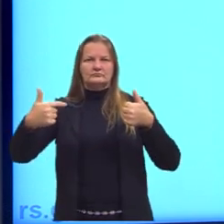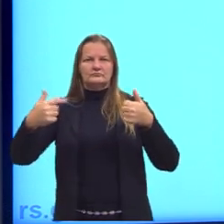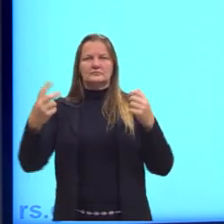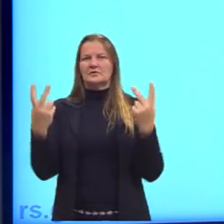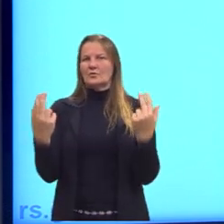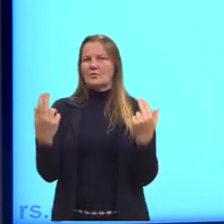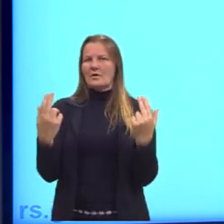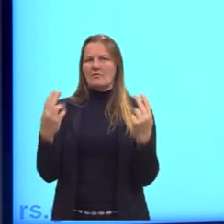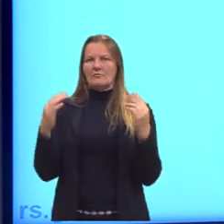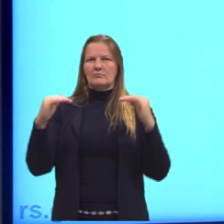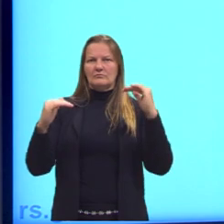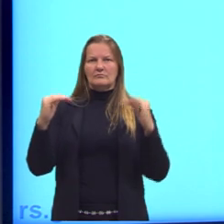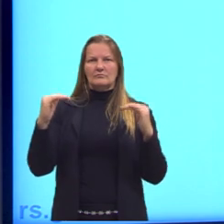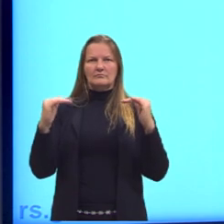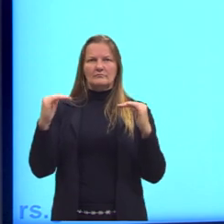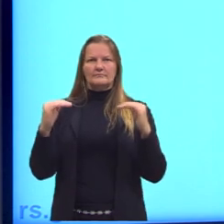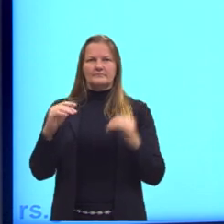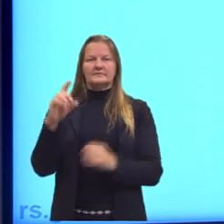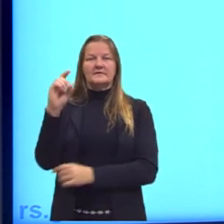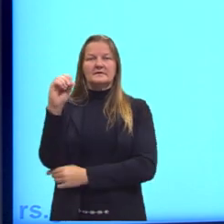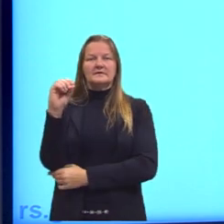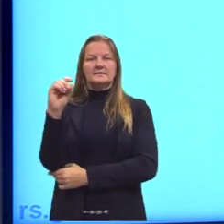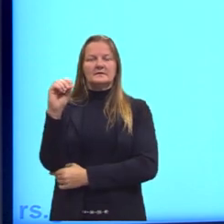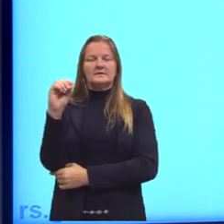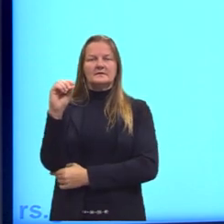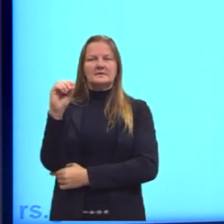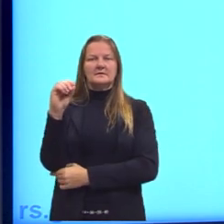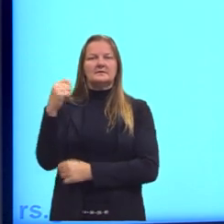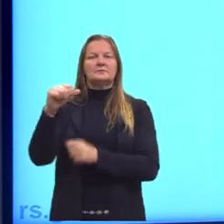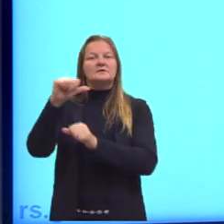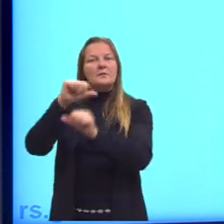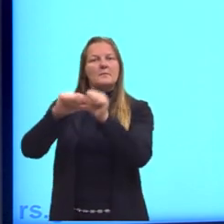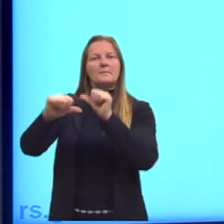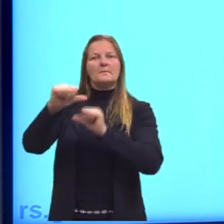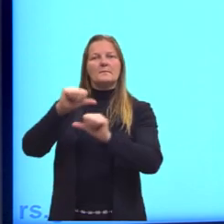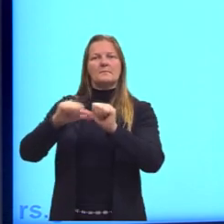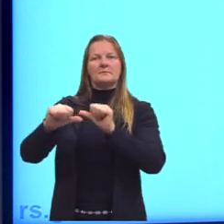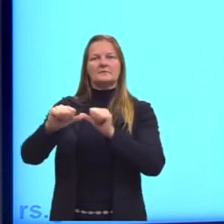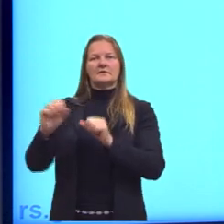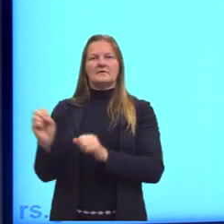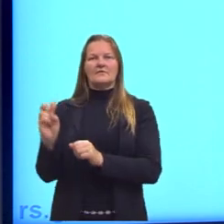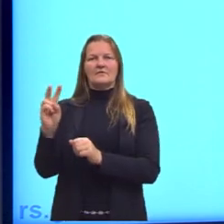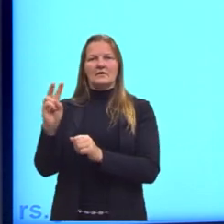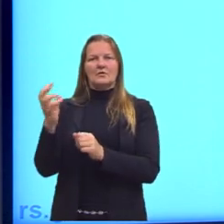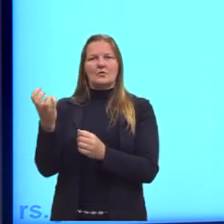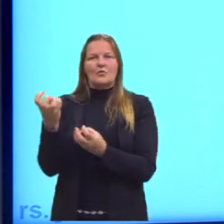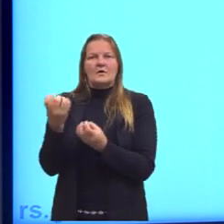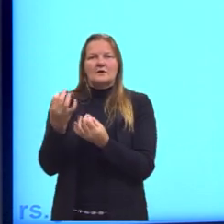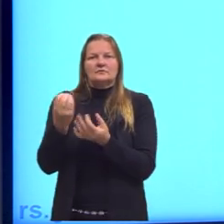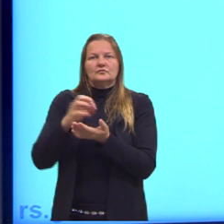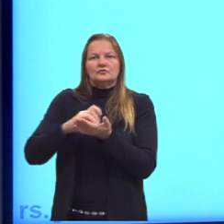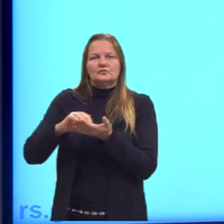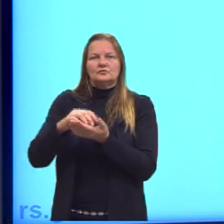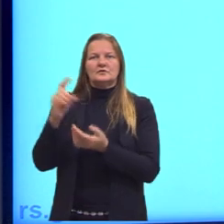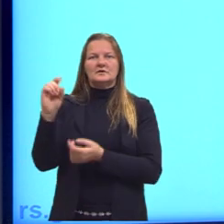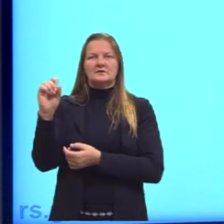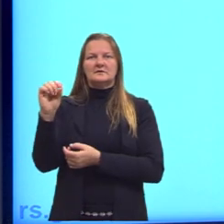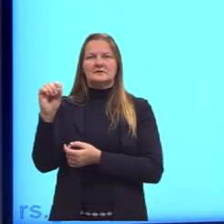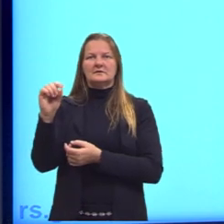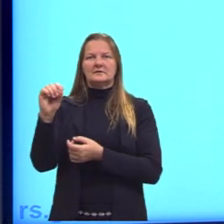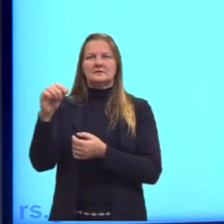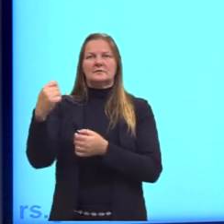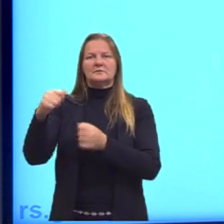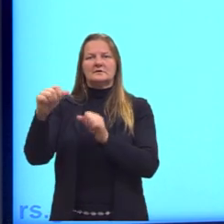coisa do outro aqui quando a gente tem esse 10 aqui ele modifica esse valor aqui que que acontece eu tenho dessa aqui